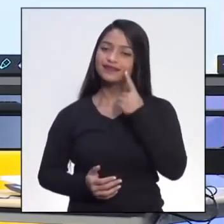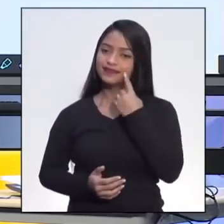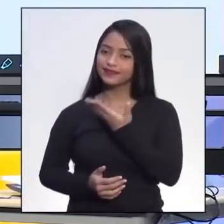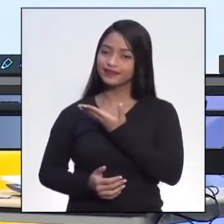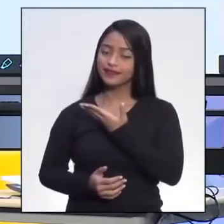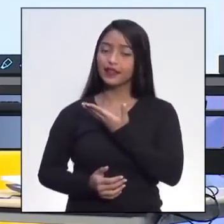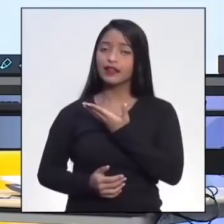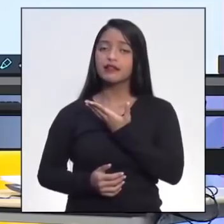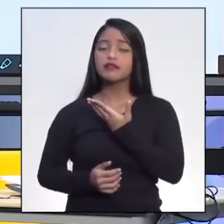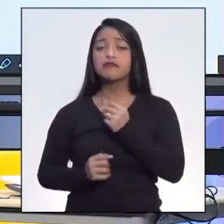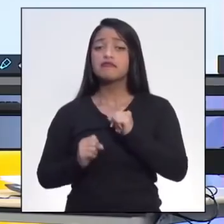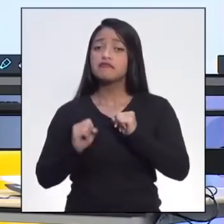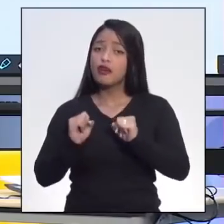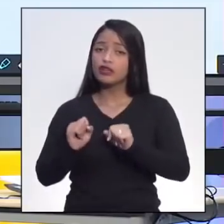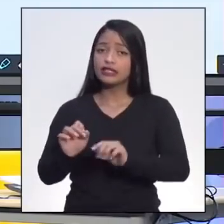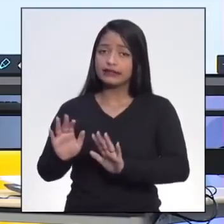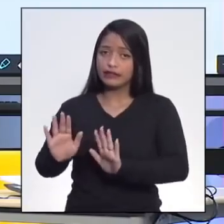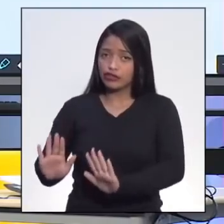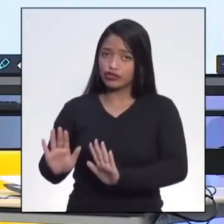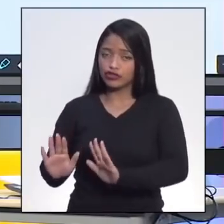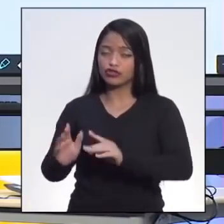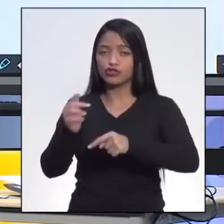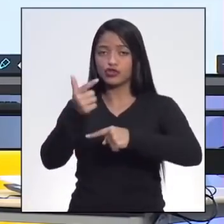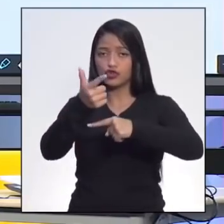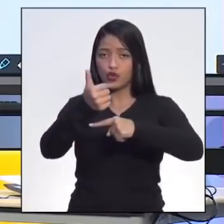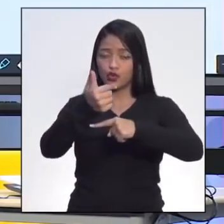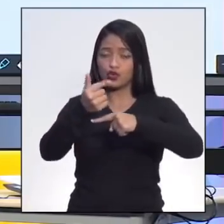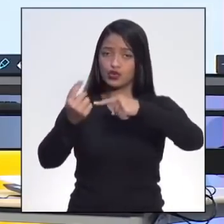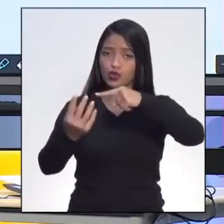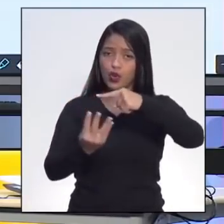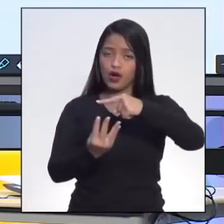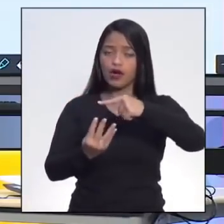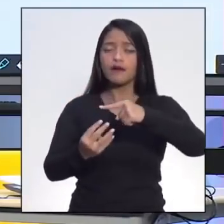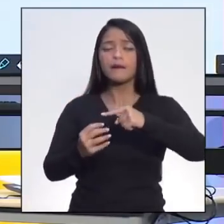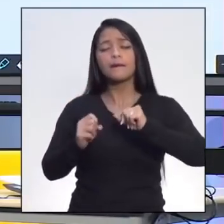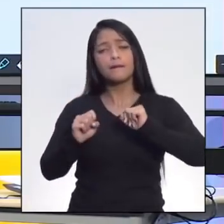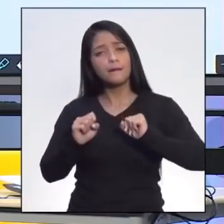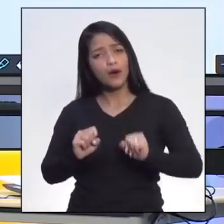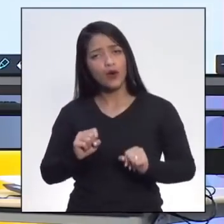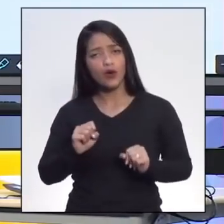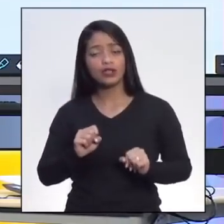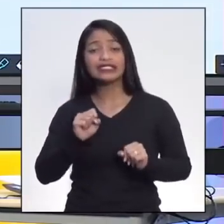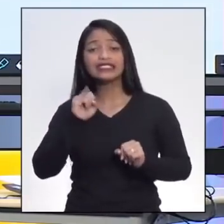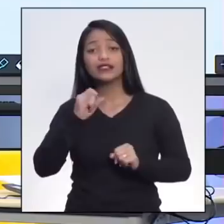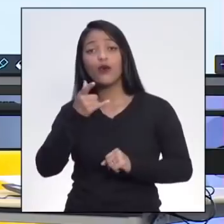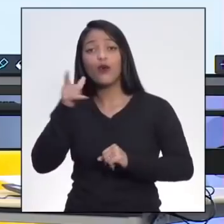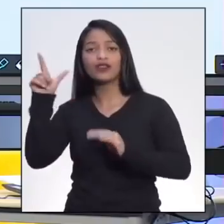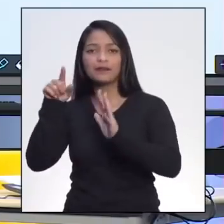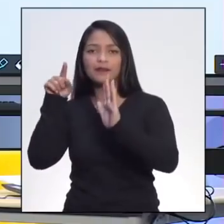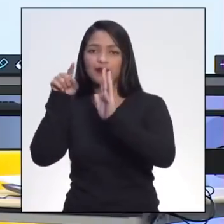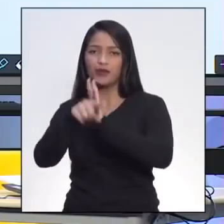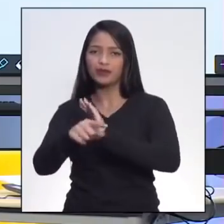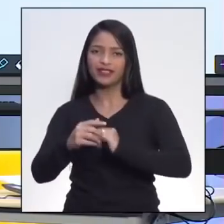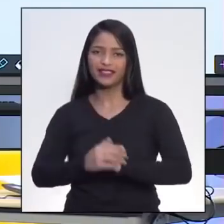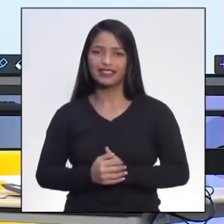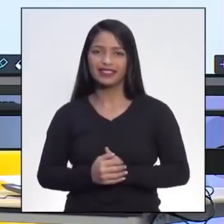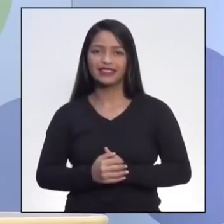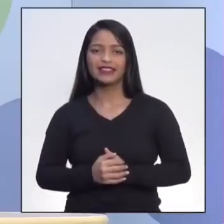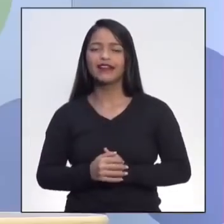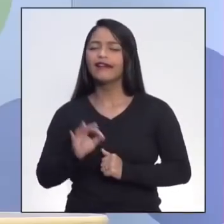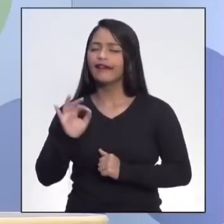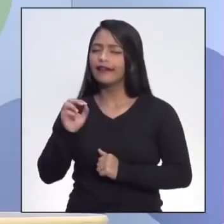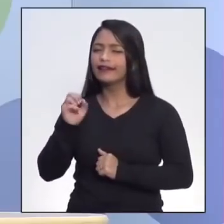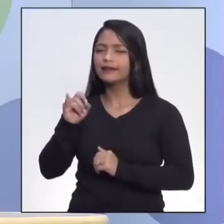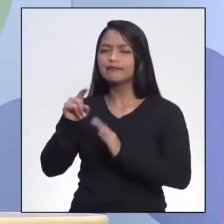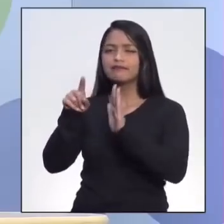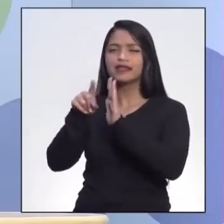Poderia deixar em 12/4? Até poderia se a questão fosse outra. Correto? Se fosse uma questão aberta